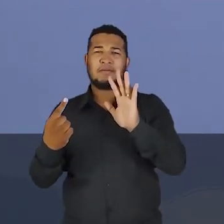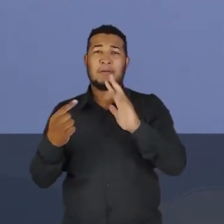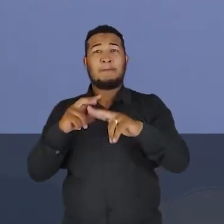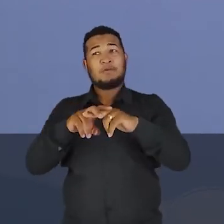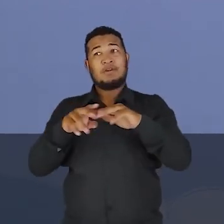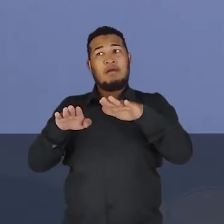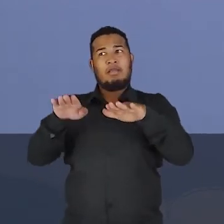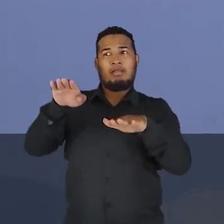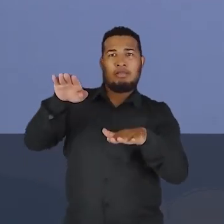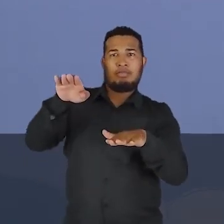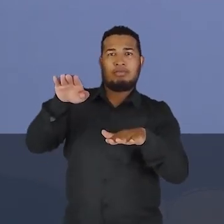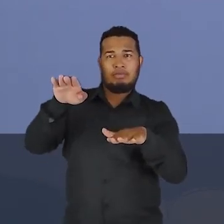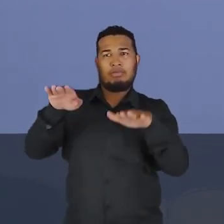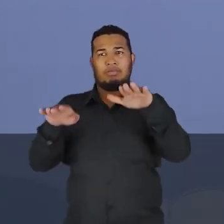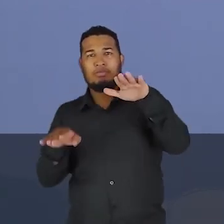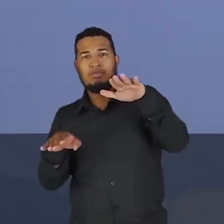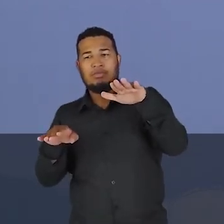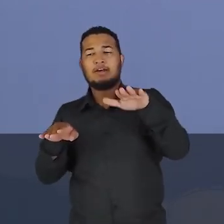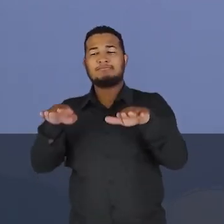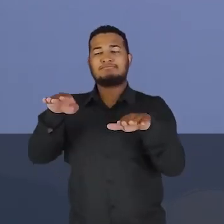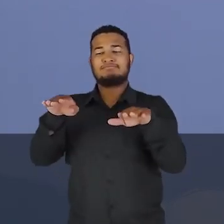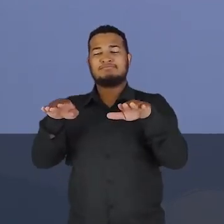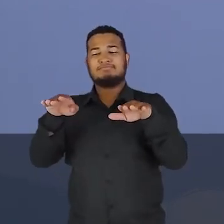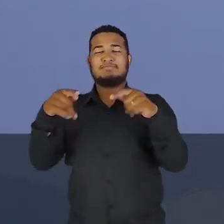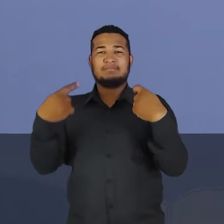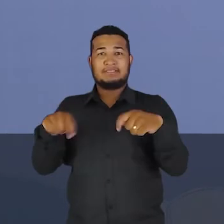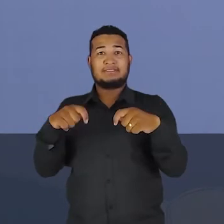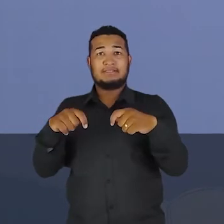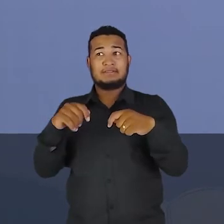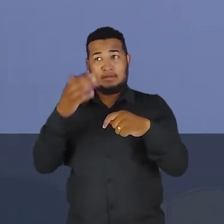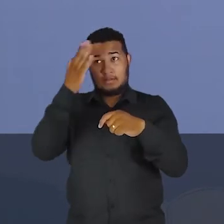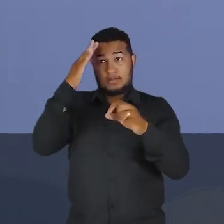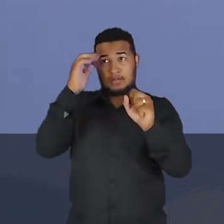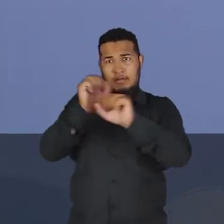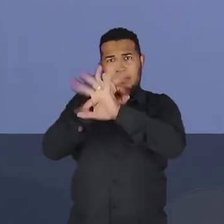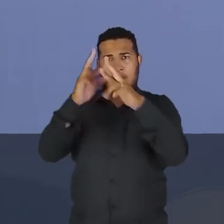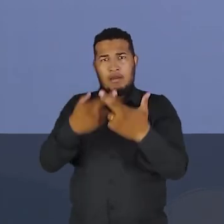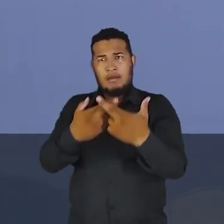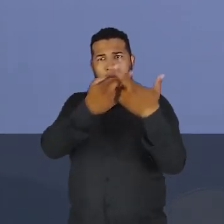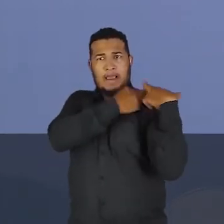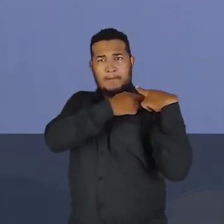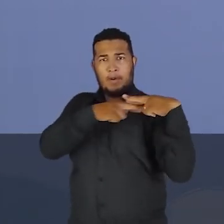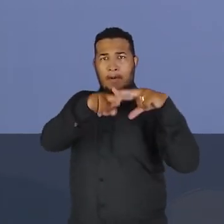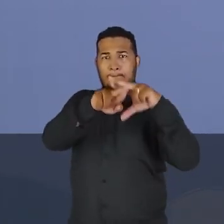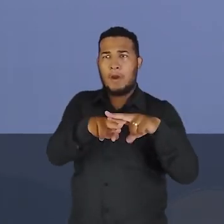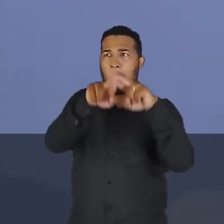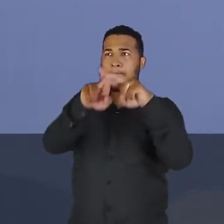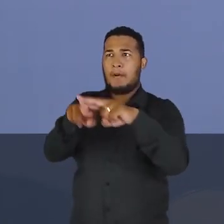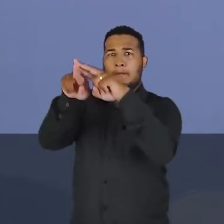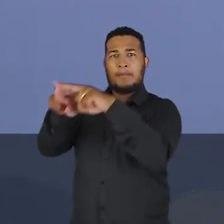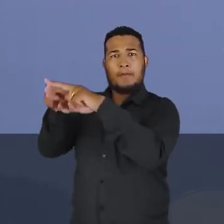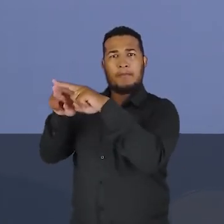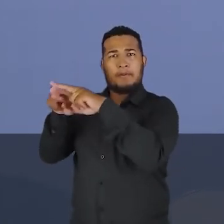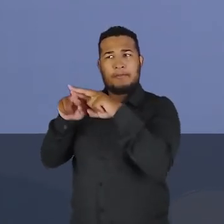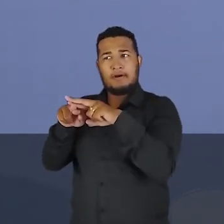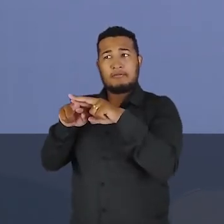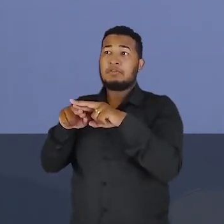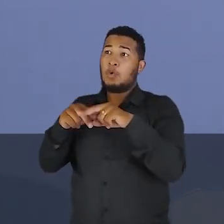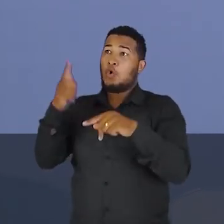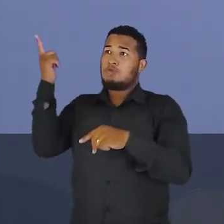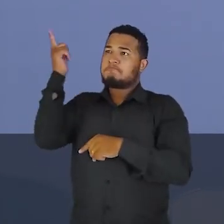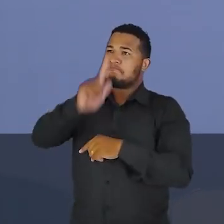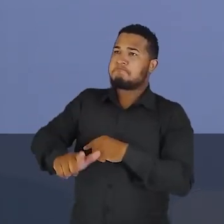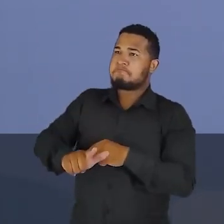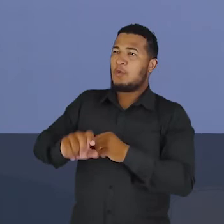formação equilibrada. É sim necessário entender que se a responsabilidade é de todos, tanto o sucesso quanto o